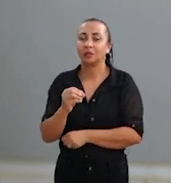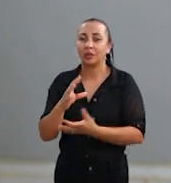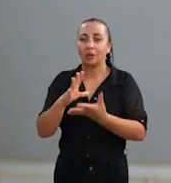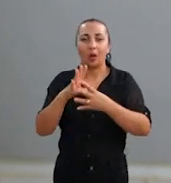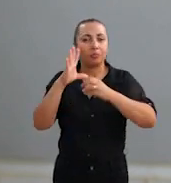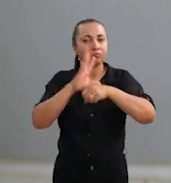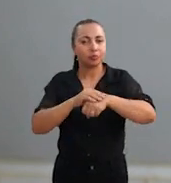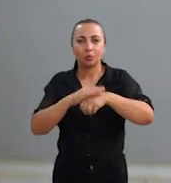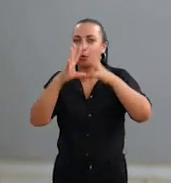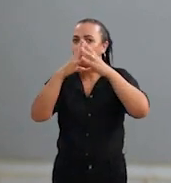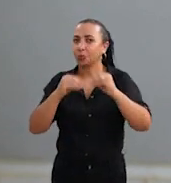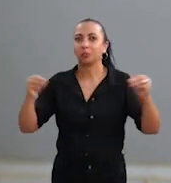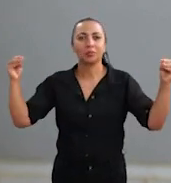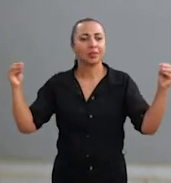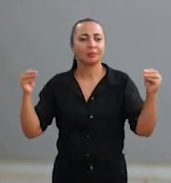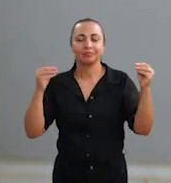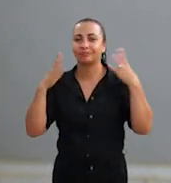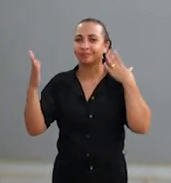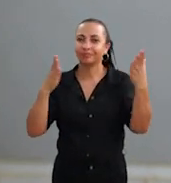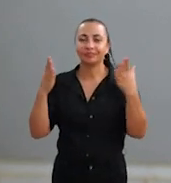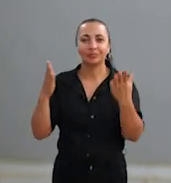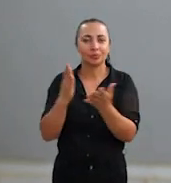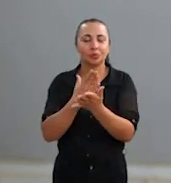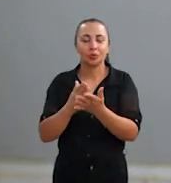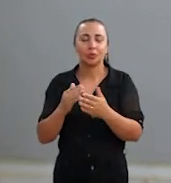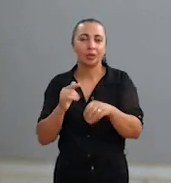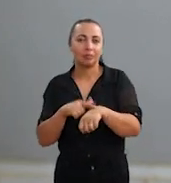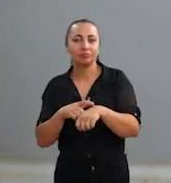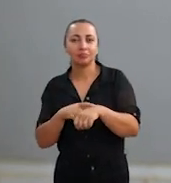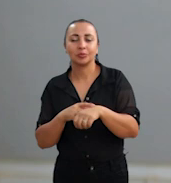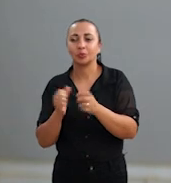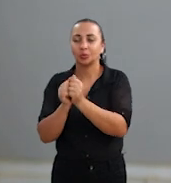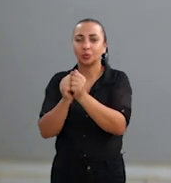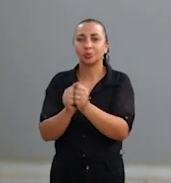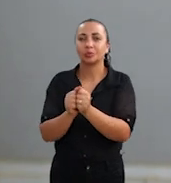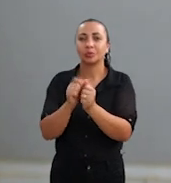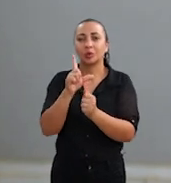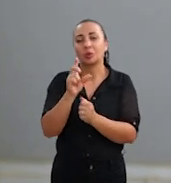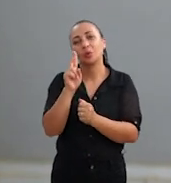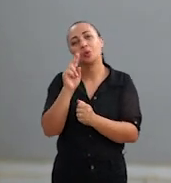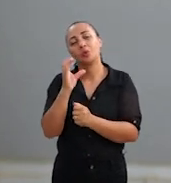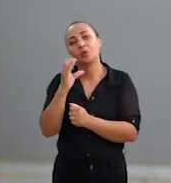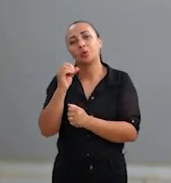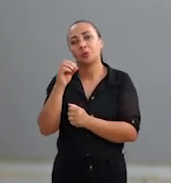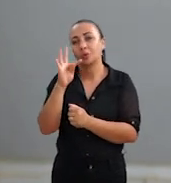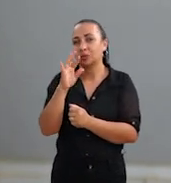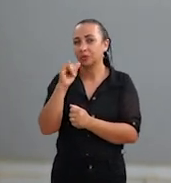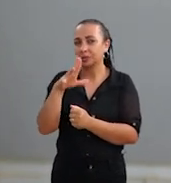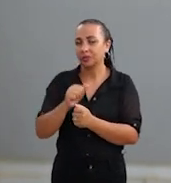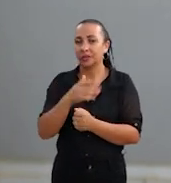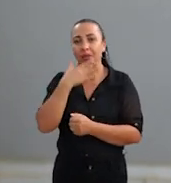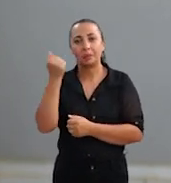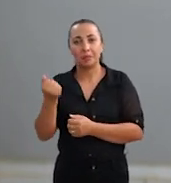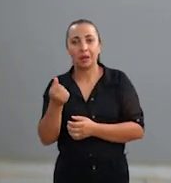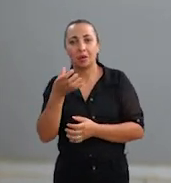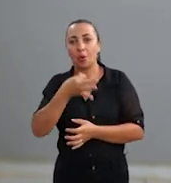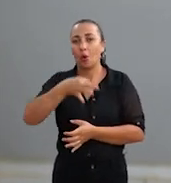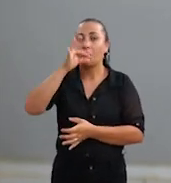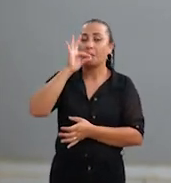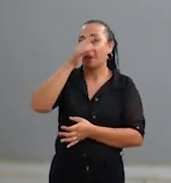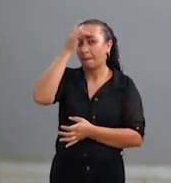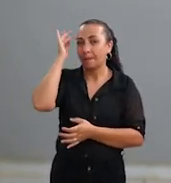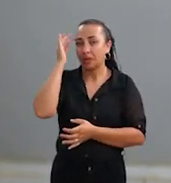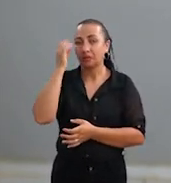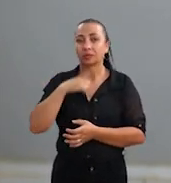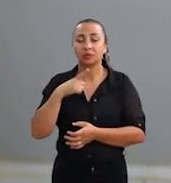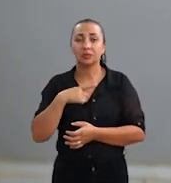altíssima, né? Se equiparava, em alguns momentos, com o glucantino. E vimos que a melhor dosagem era